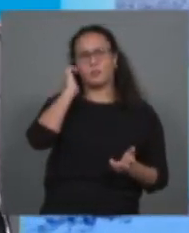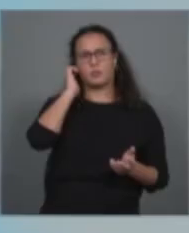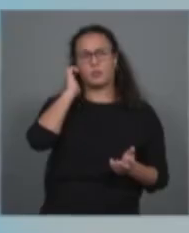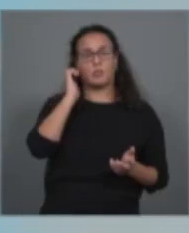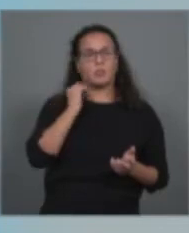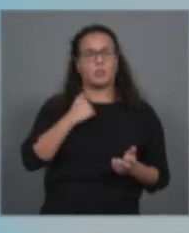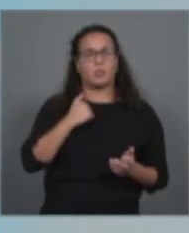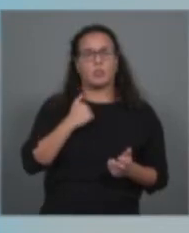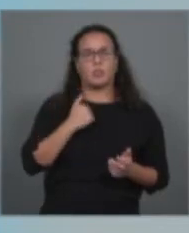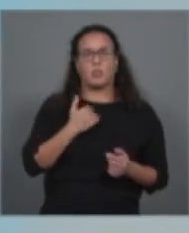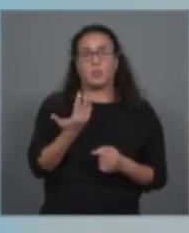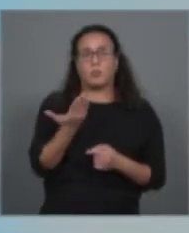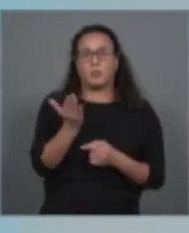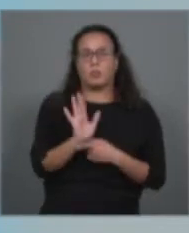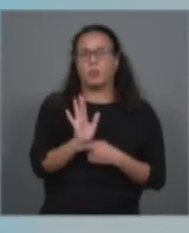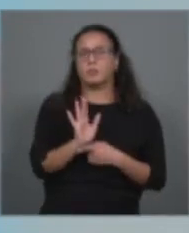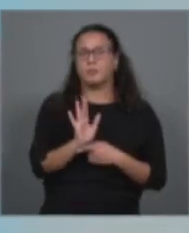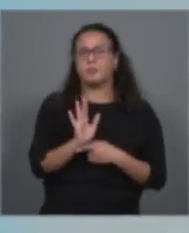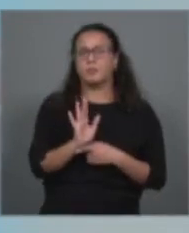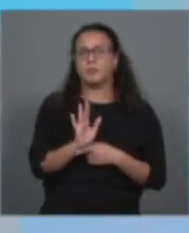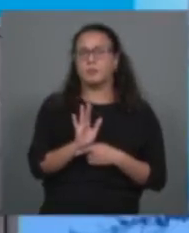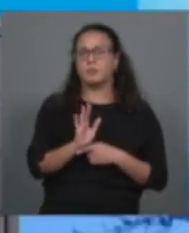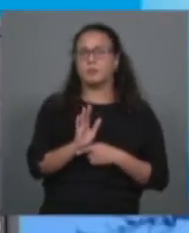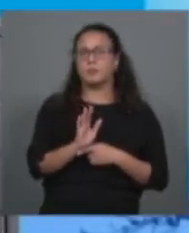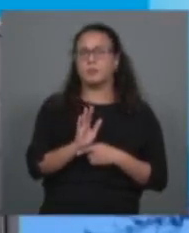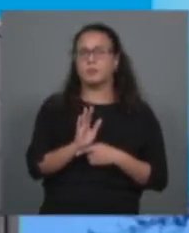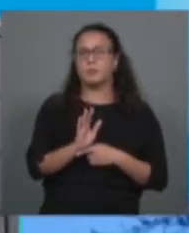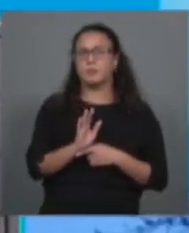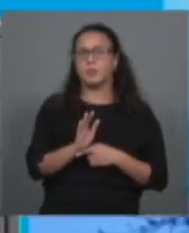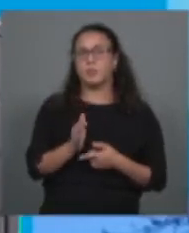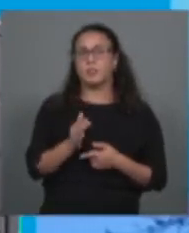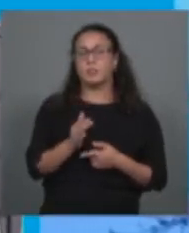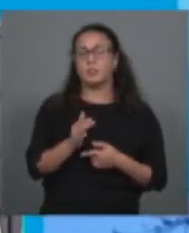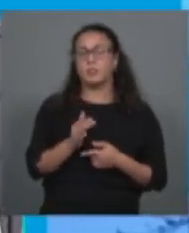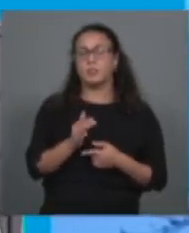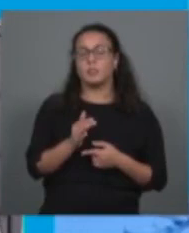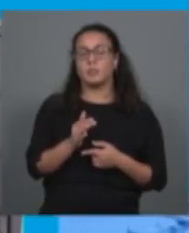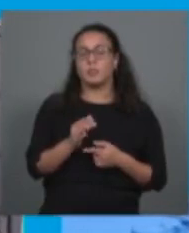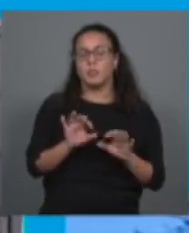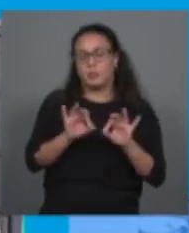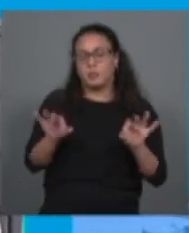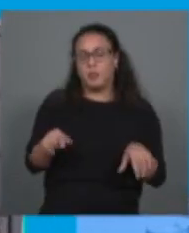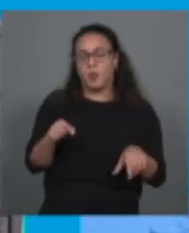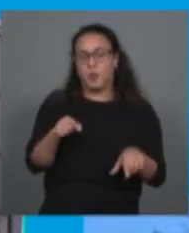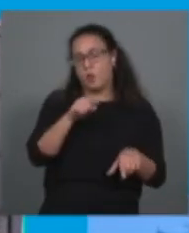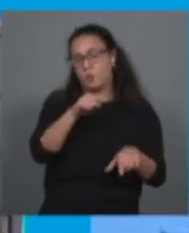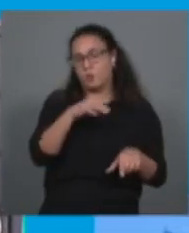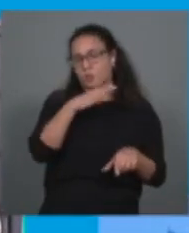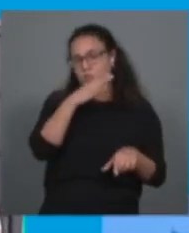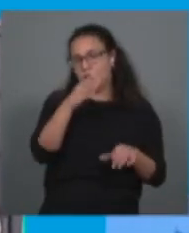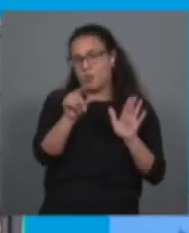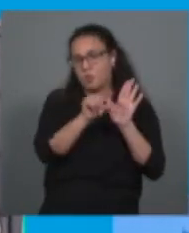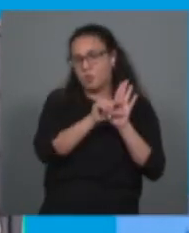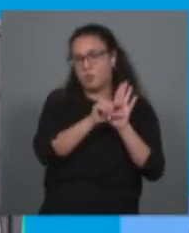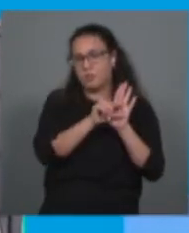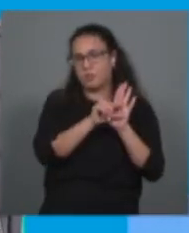física, essa permanece, não é? Sim, mas sabes aquilo que, enfim, que me vou escrever o artigo que disseste, de que falaste, tem a ver com